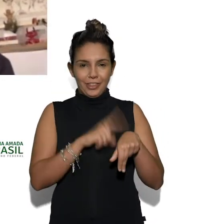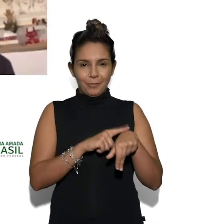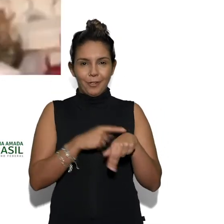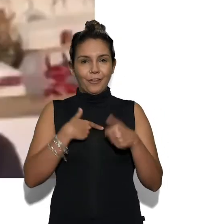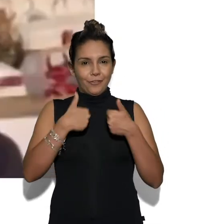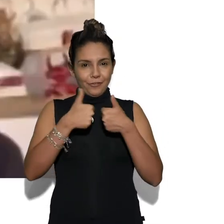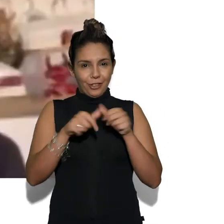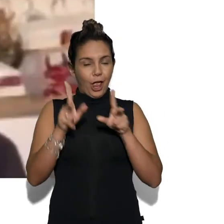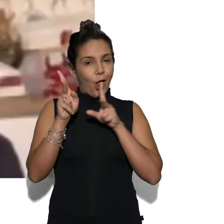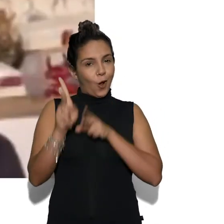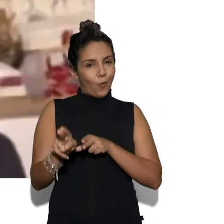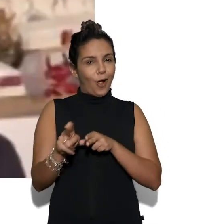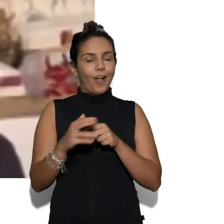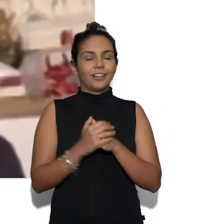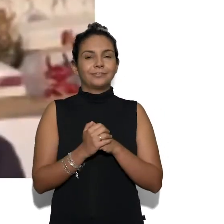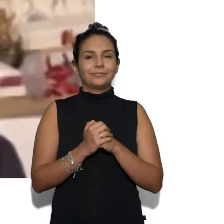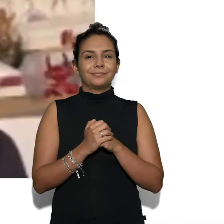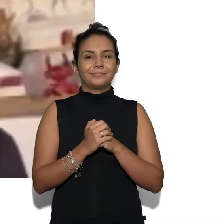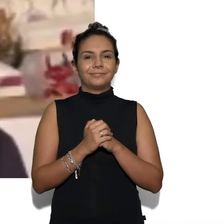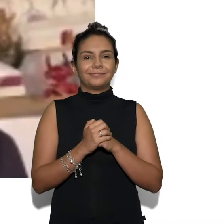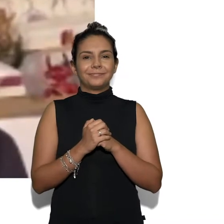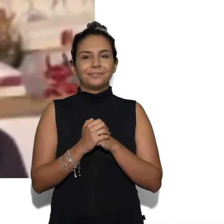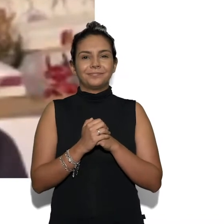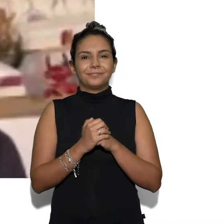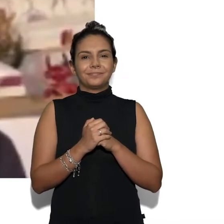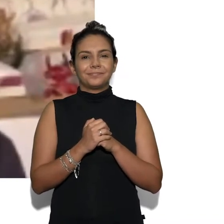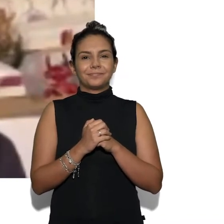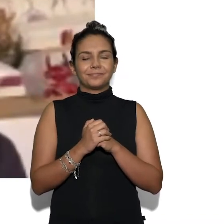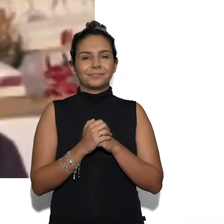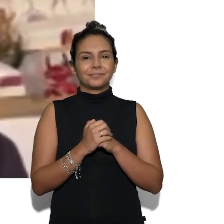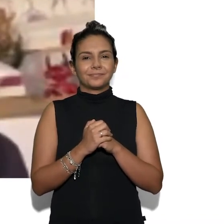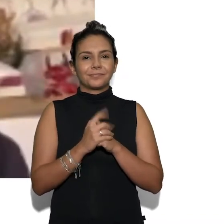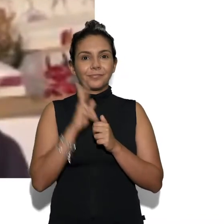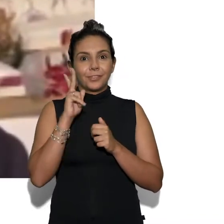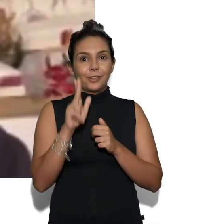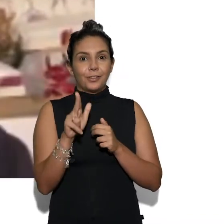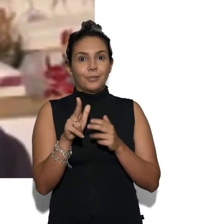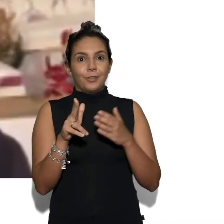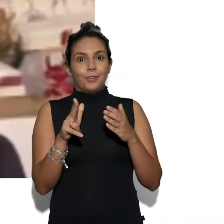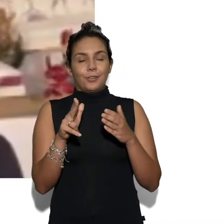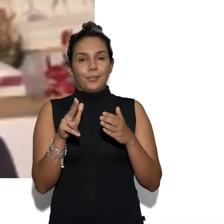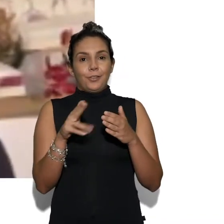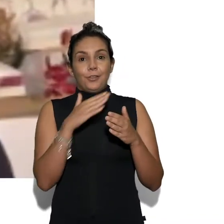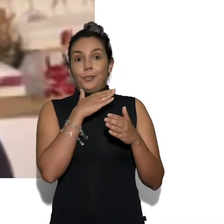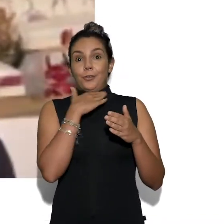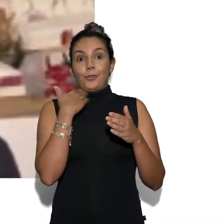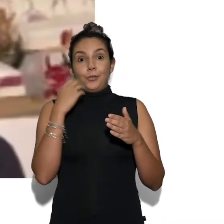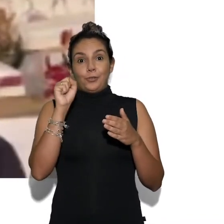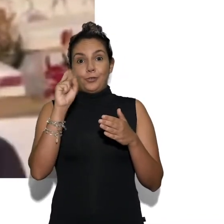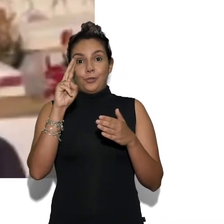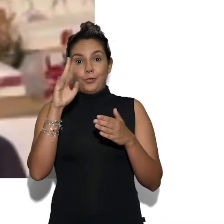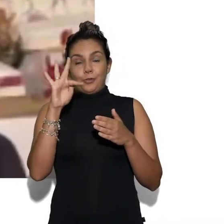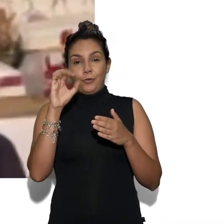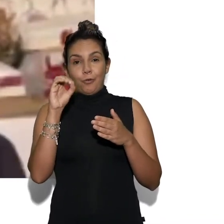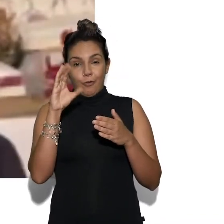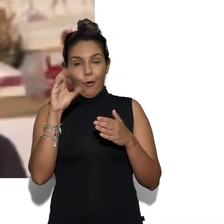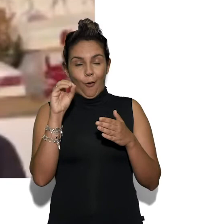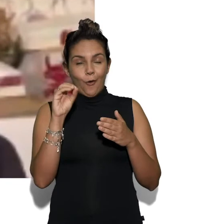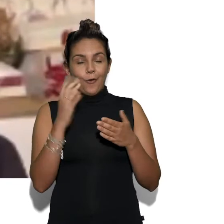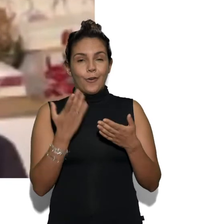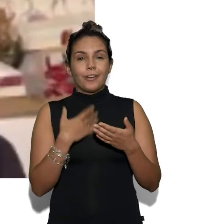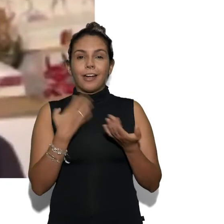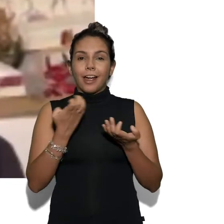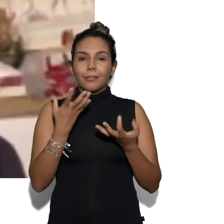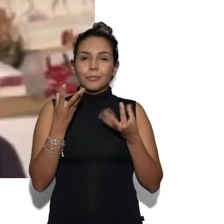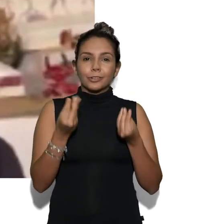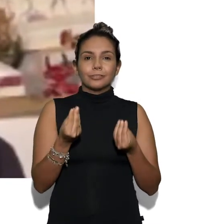vou estar igual, na mesmo sufoco, em toda a parte, mas eu